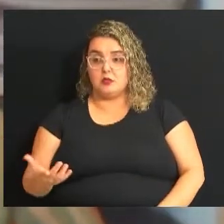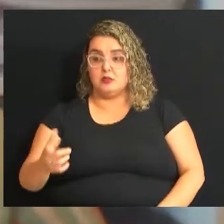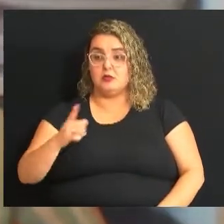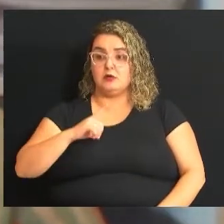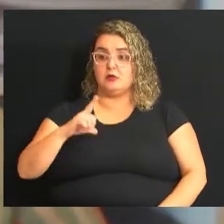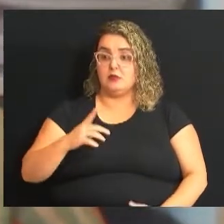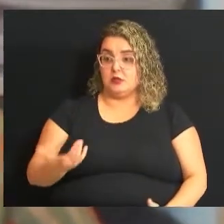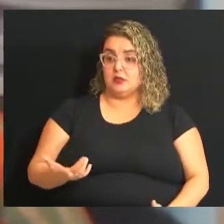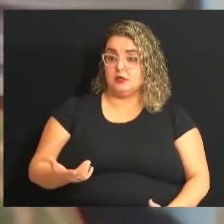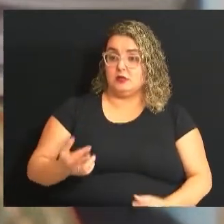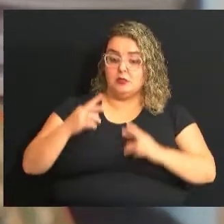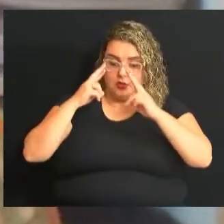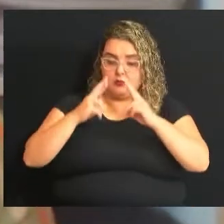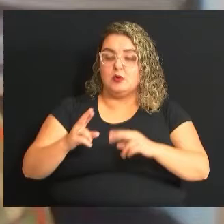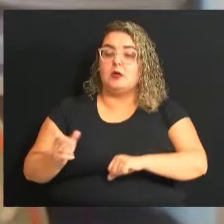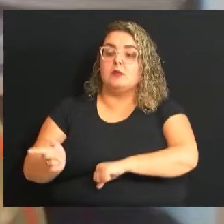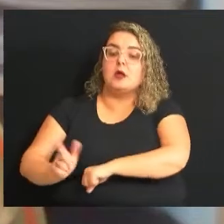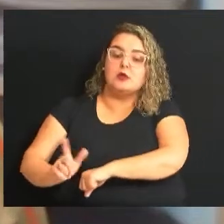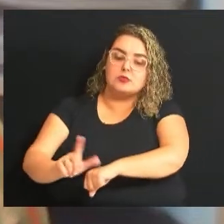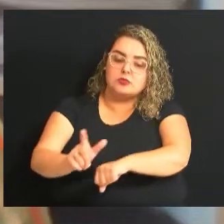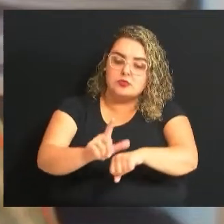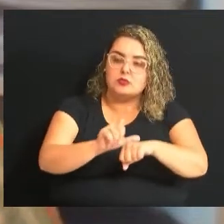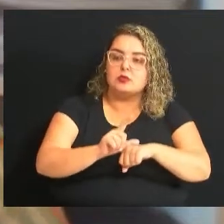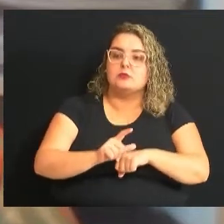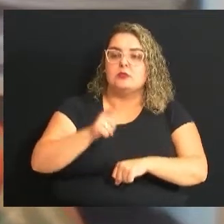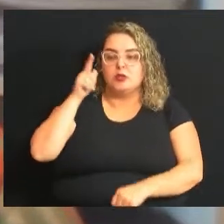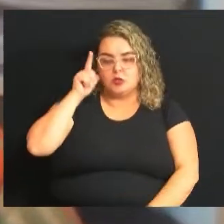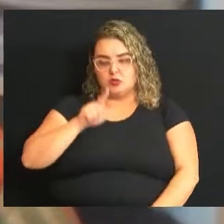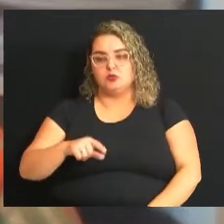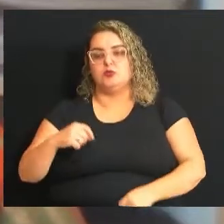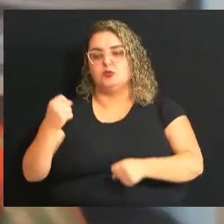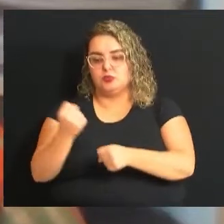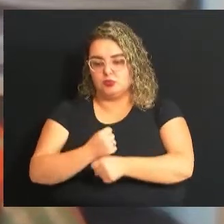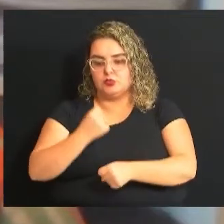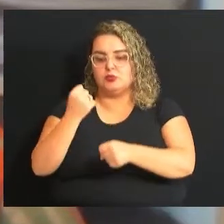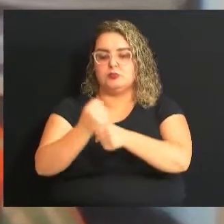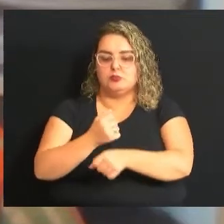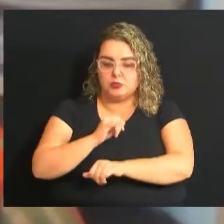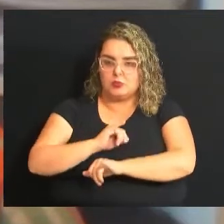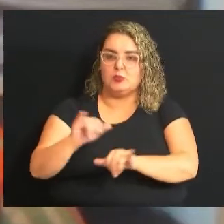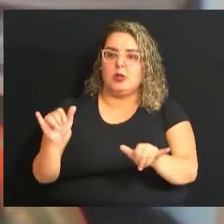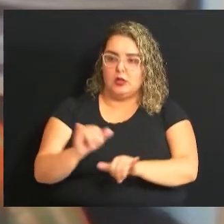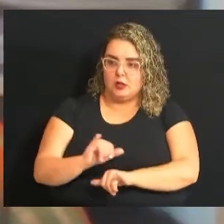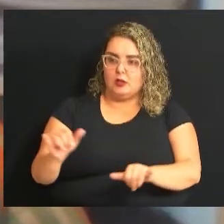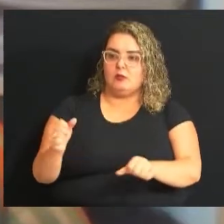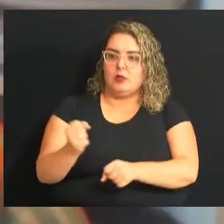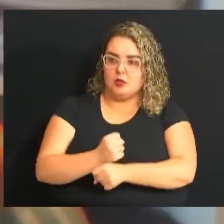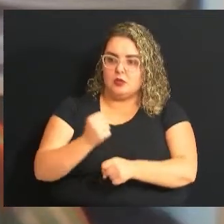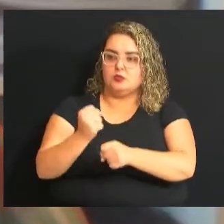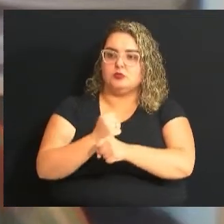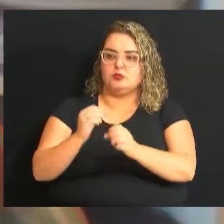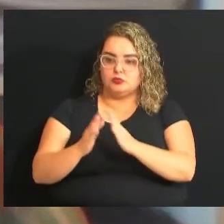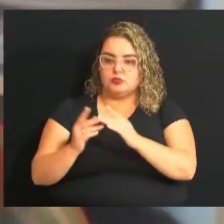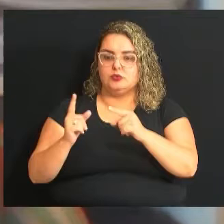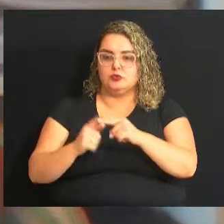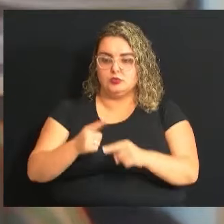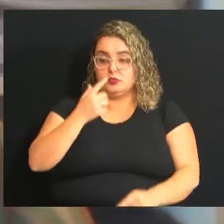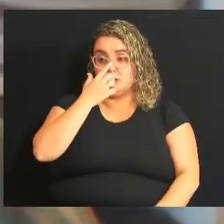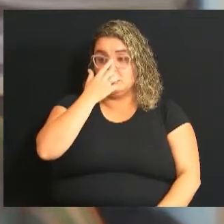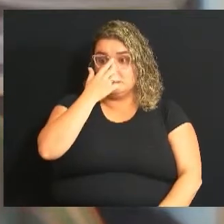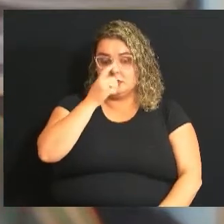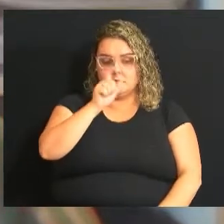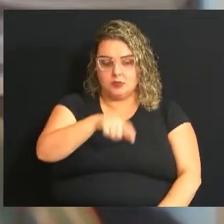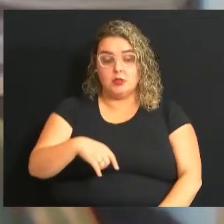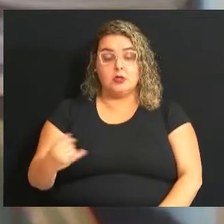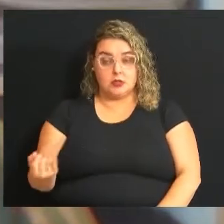comerciantes, né, para poder levar adiante, então, essa campanha para a construção da igreja. Então, ele é um personagem